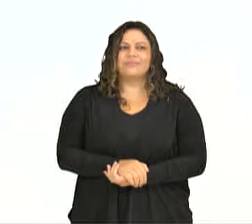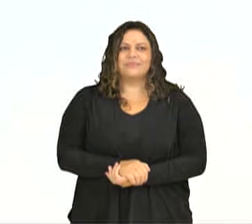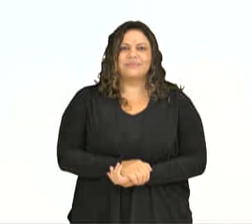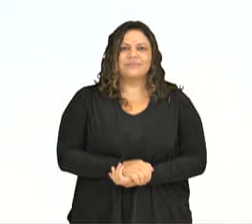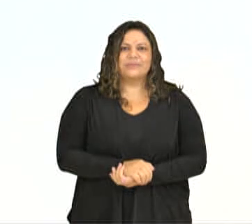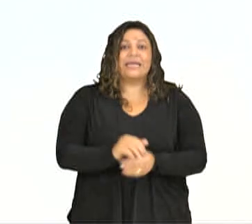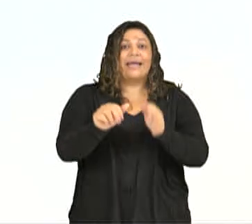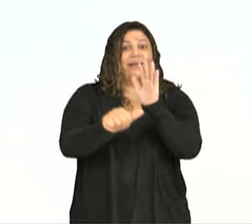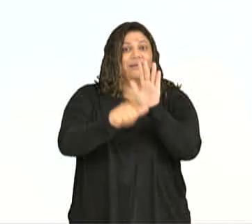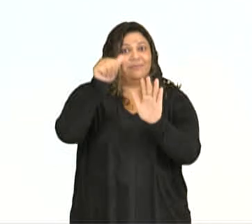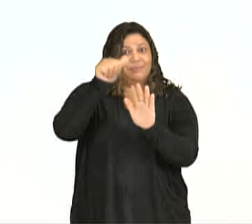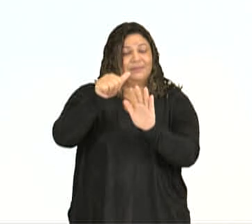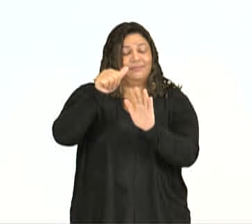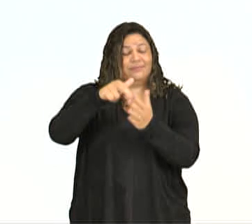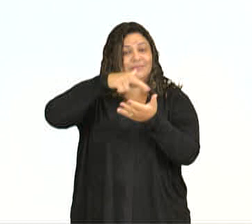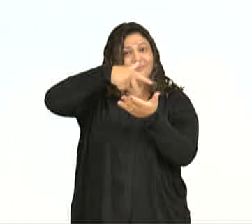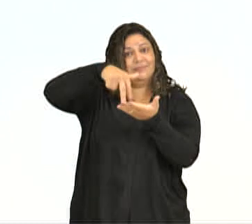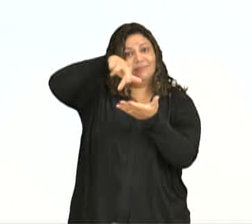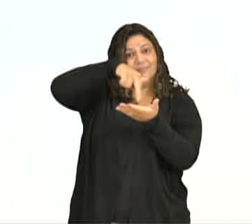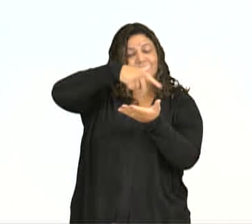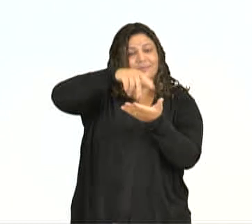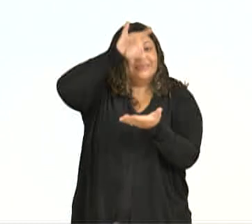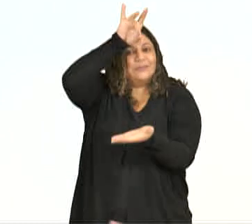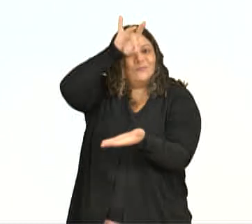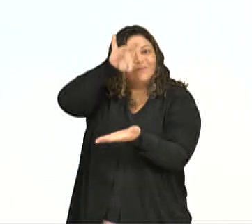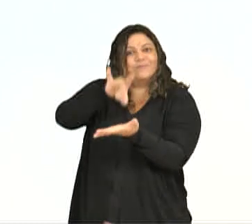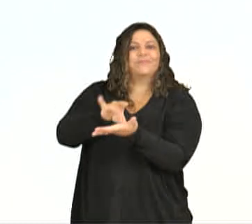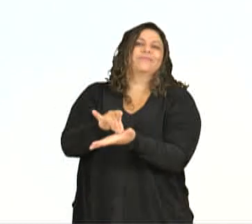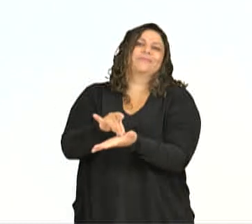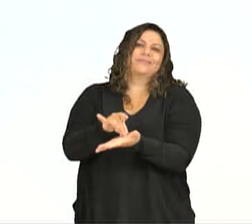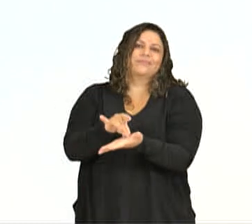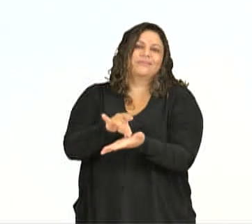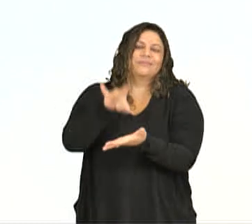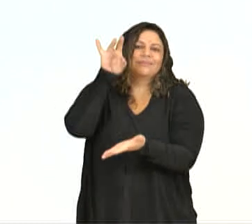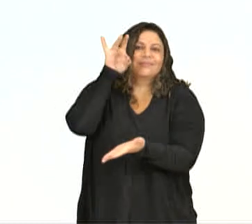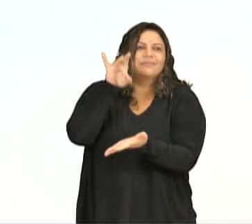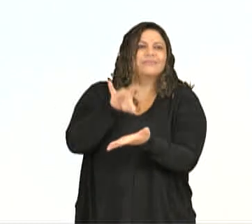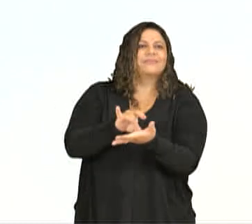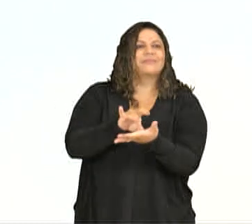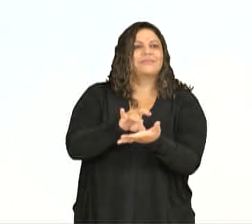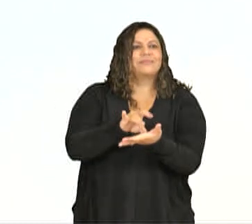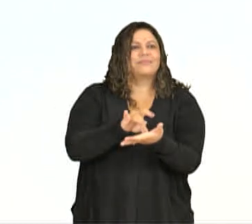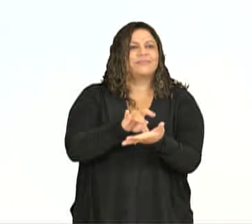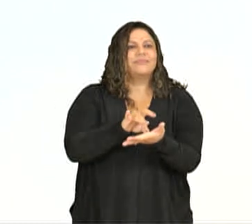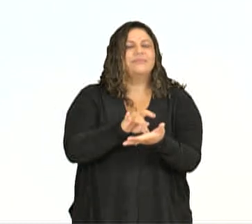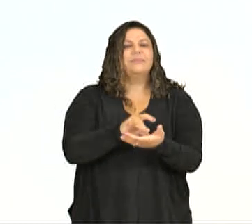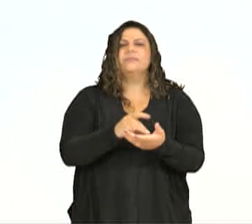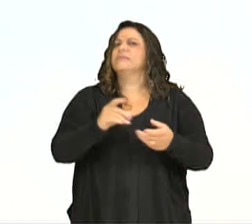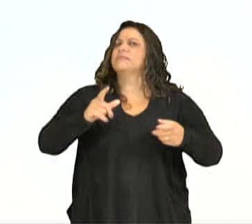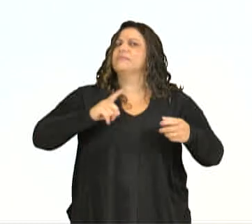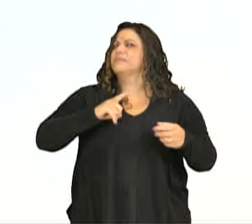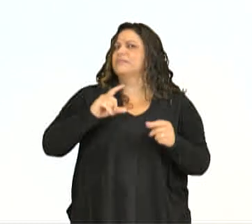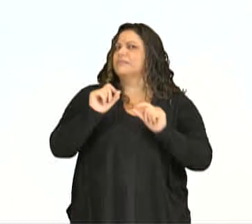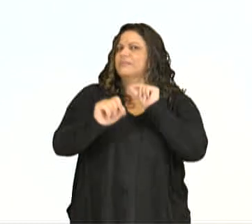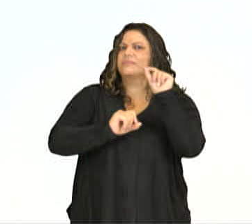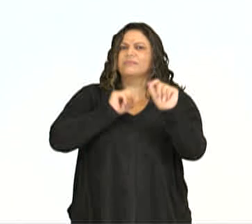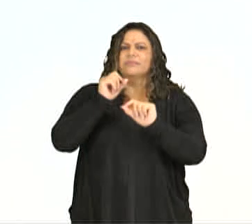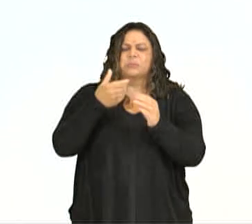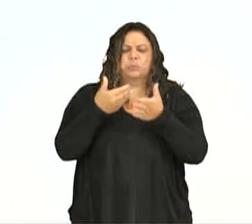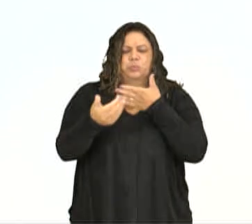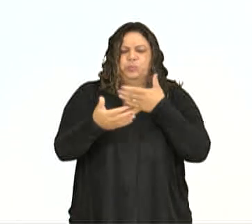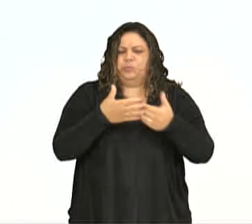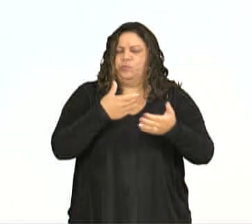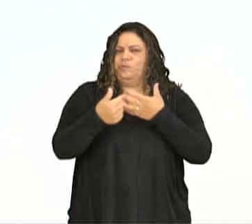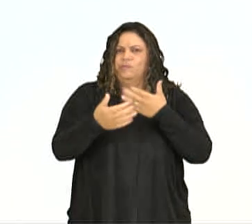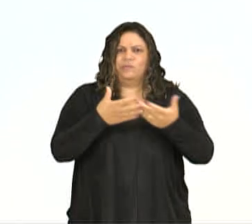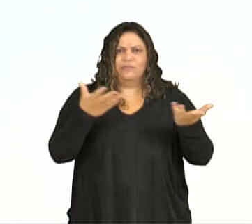É a primeira dança de salão oficial. Então, ela tem que qualquer aspirante a